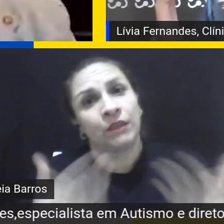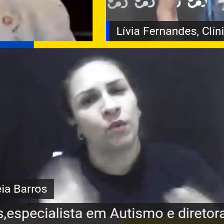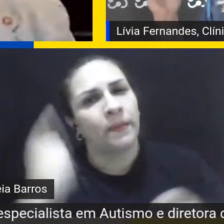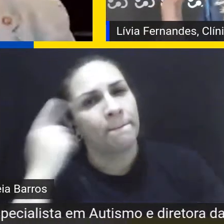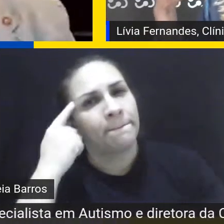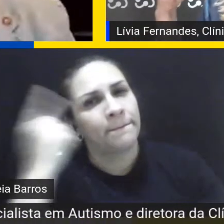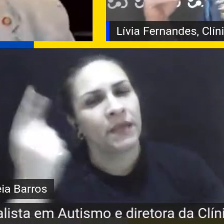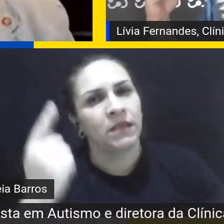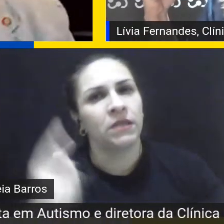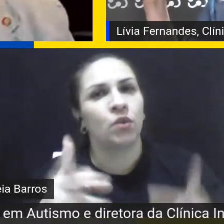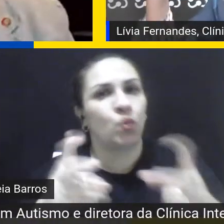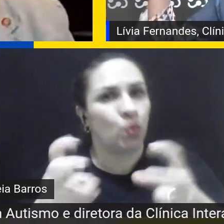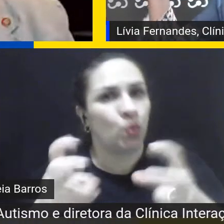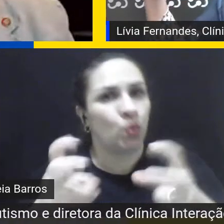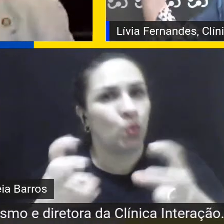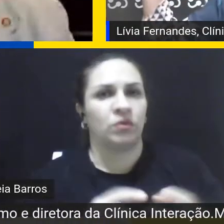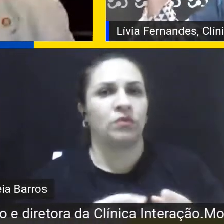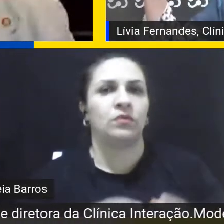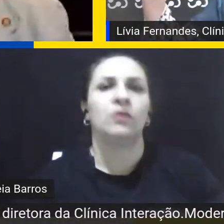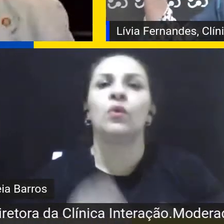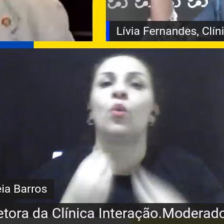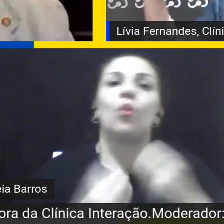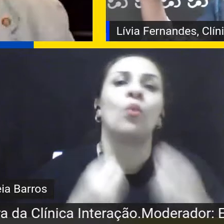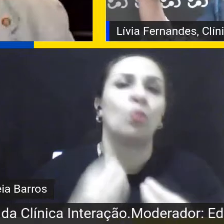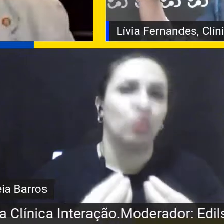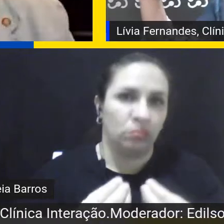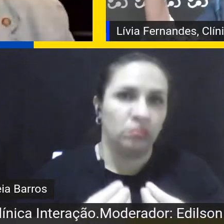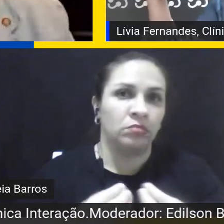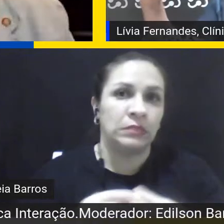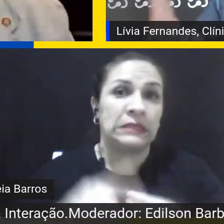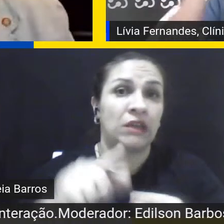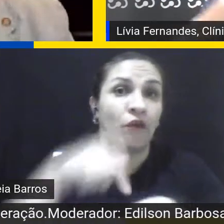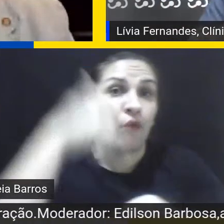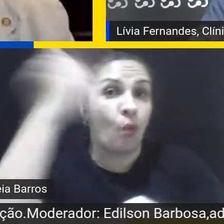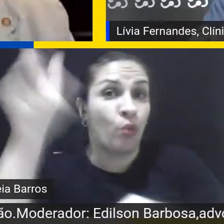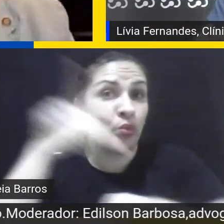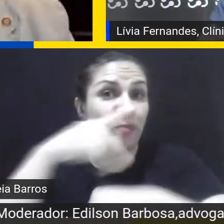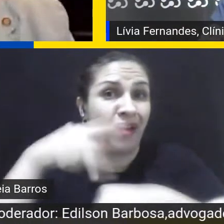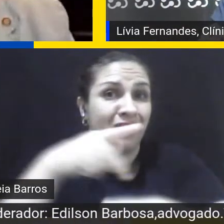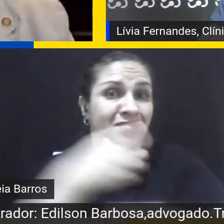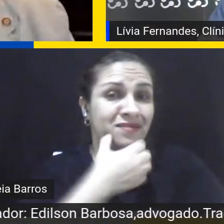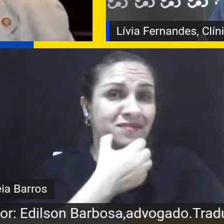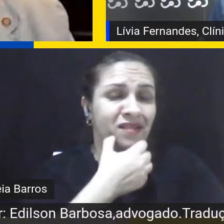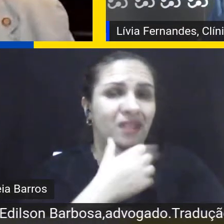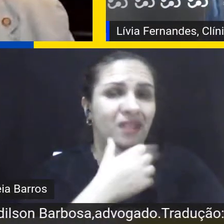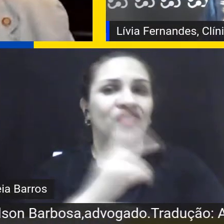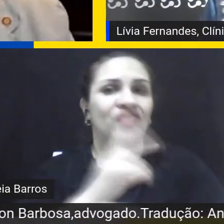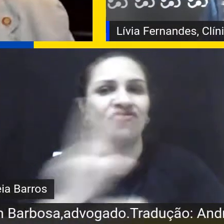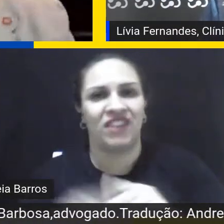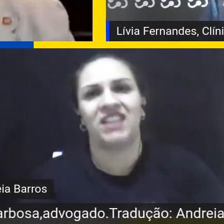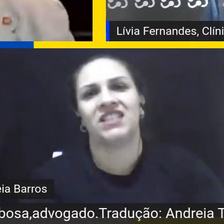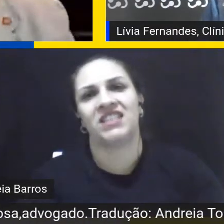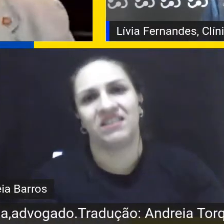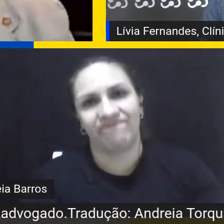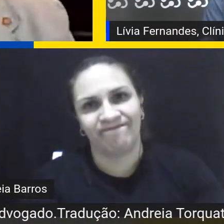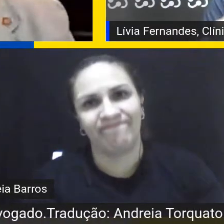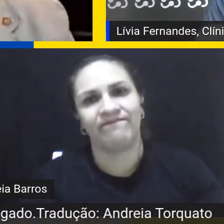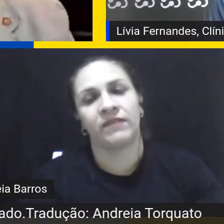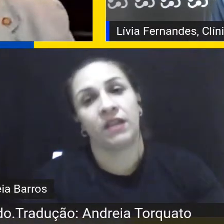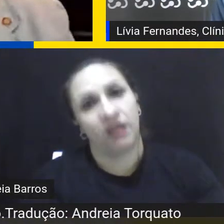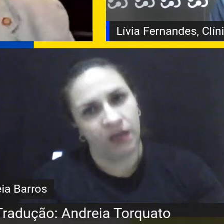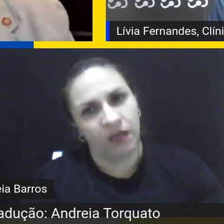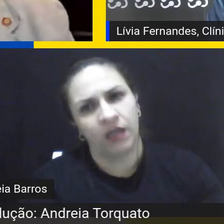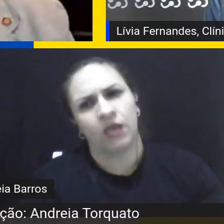também observou um pouquinho como é que é lá fora para a gente trazer algumas ideias aqui dentro. Então, uma